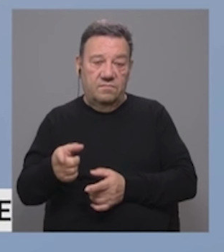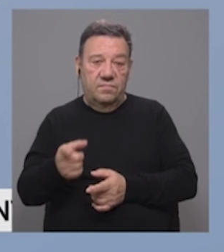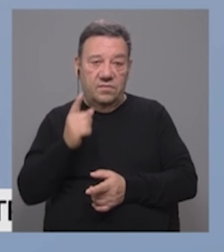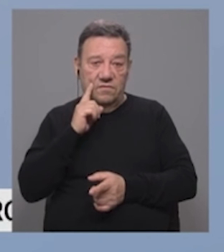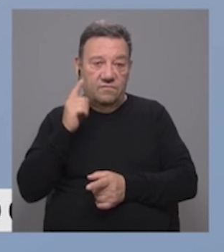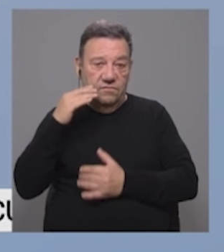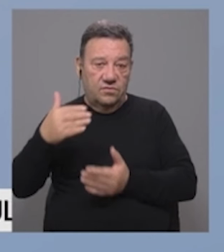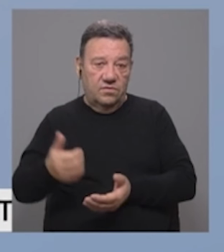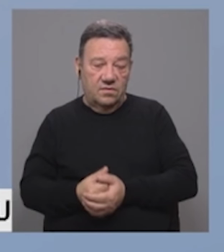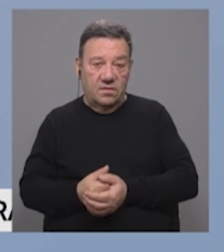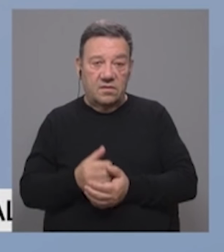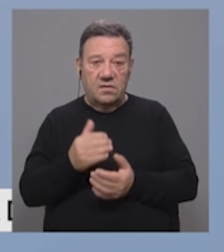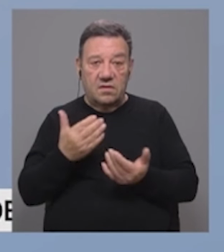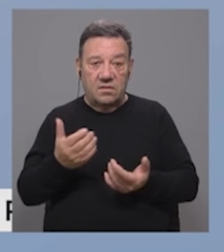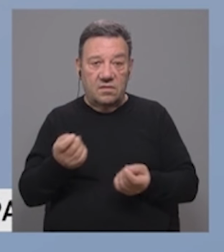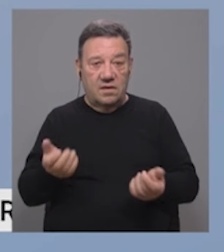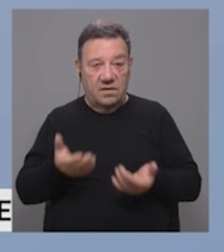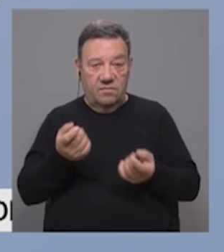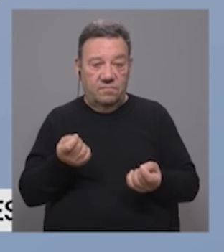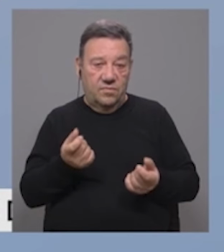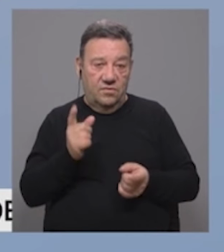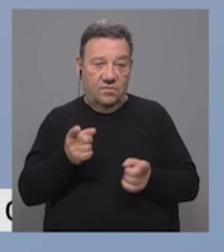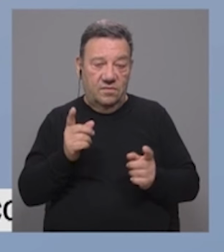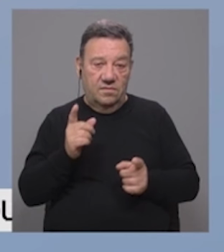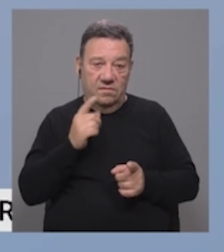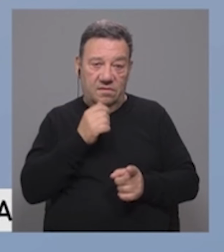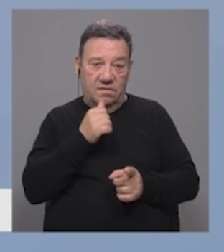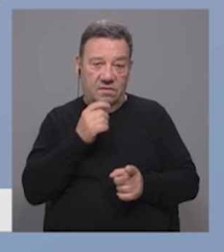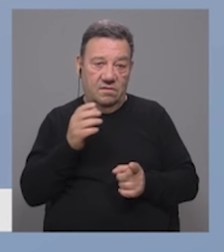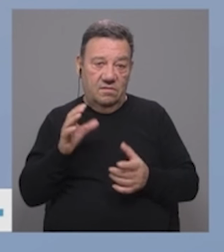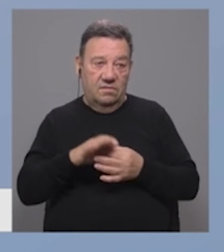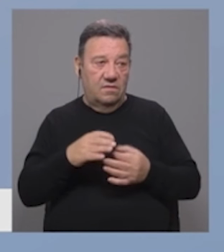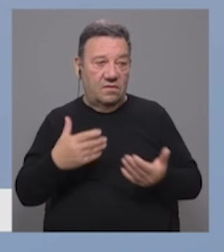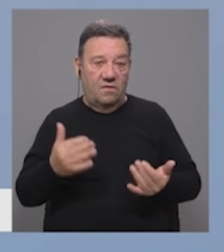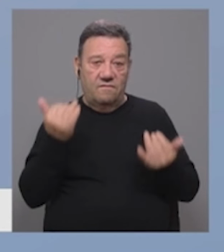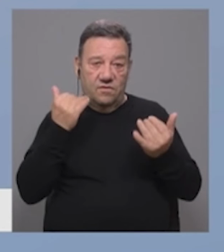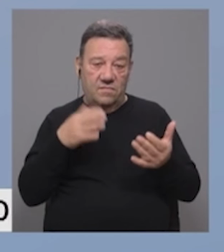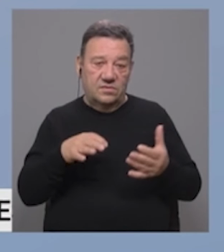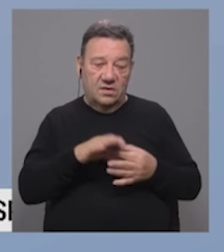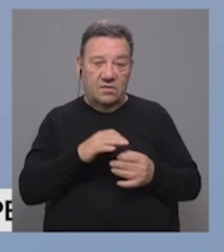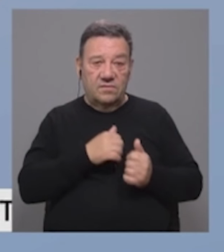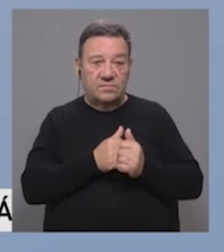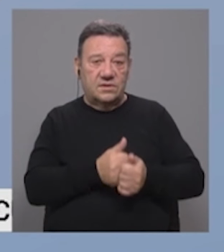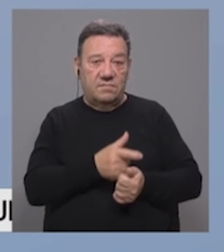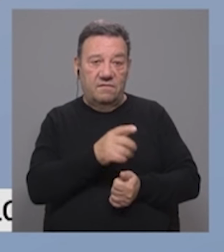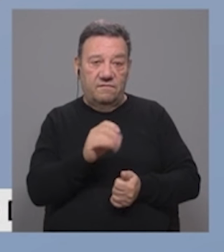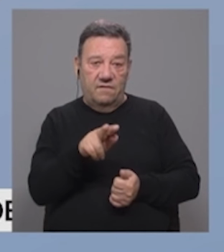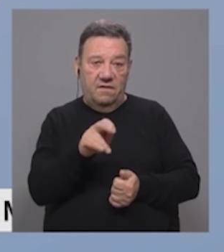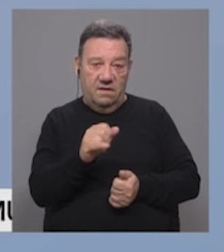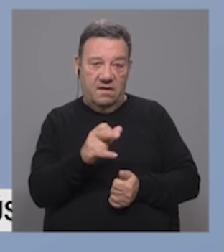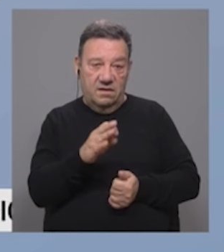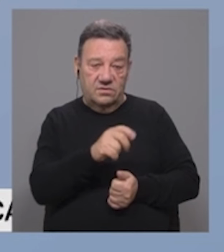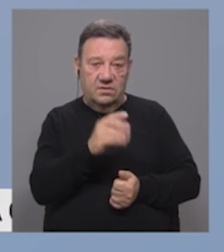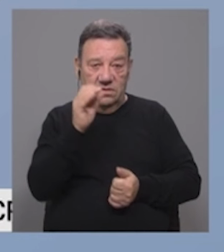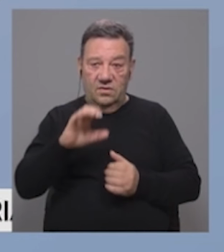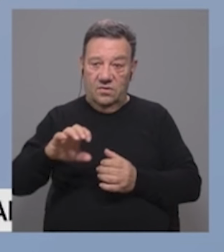o futuro. Mas agora, aligerando aqui um pouco o tom da atualidade informativa, seguimos para Felgueiras, um